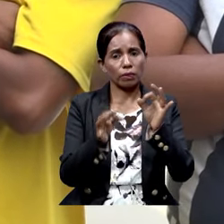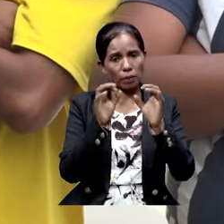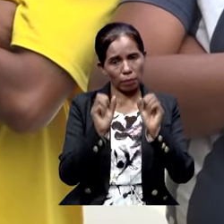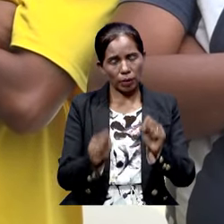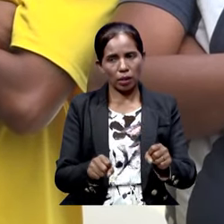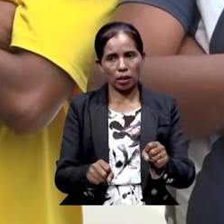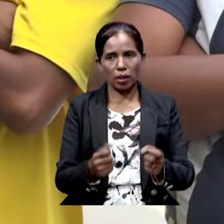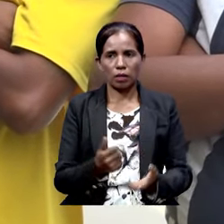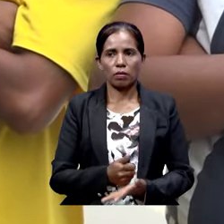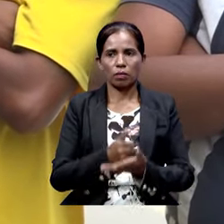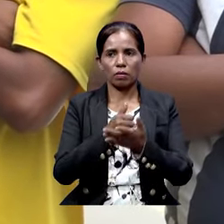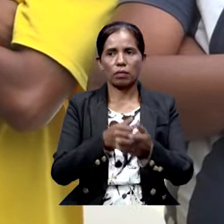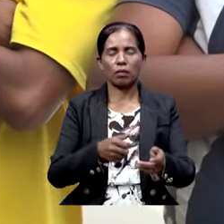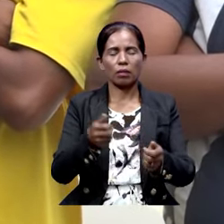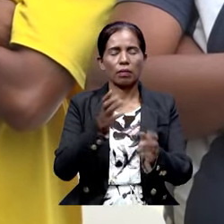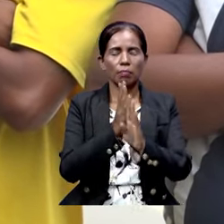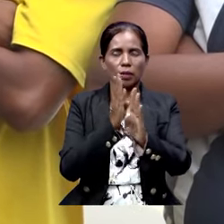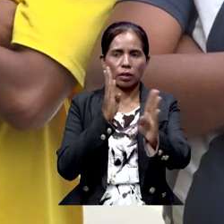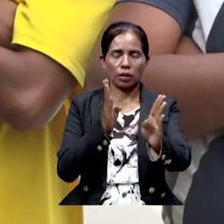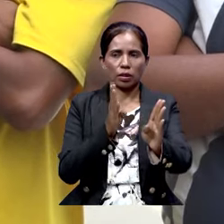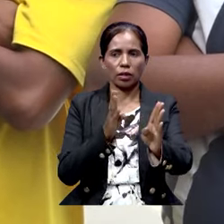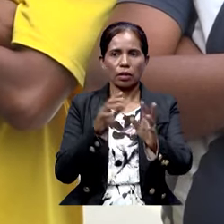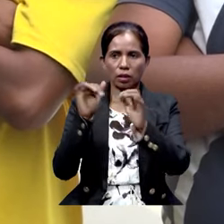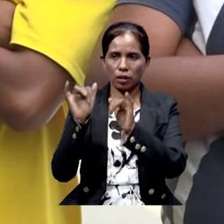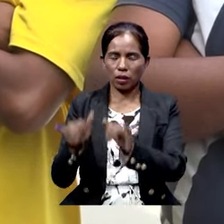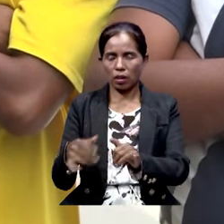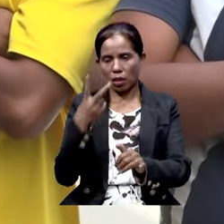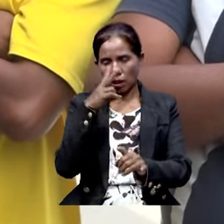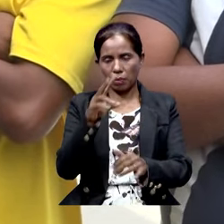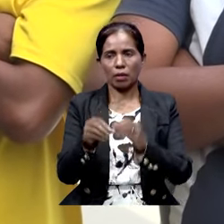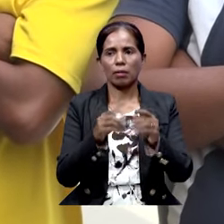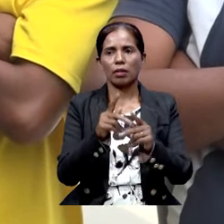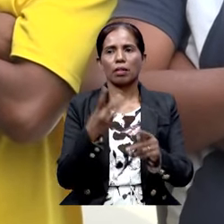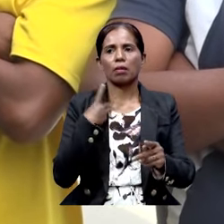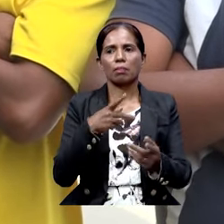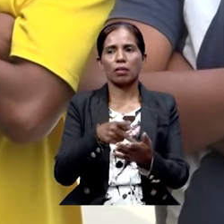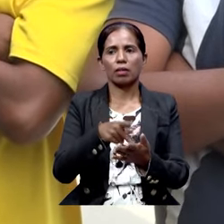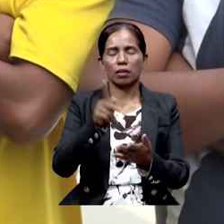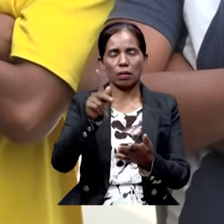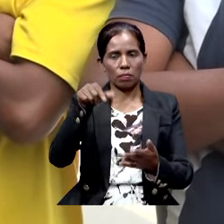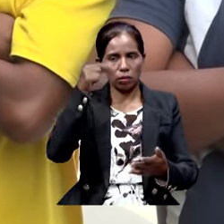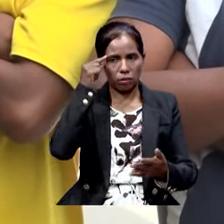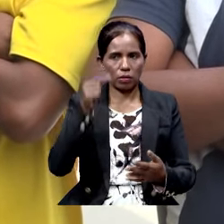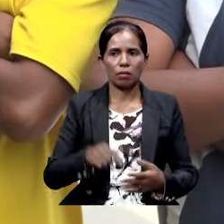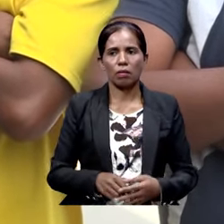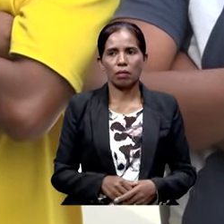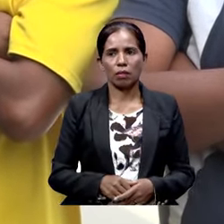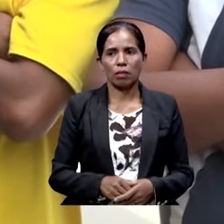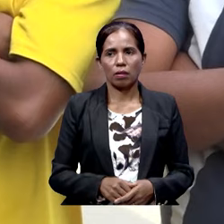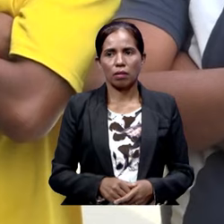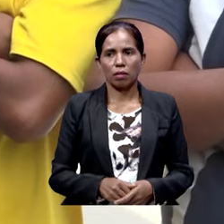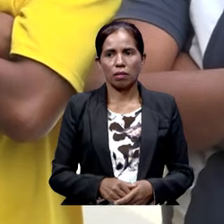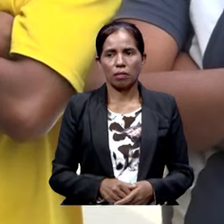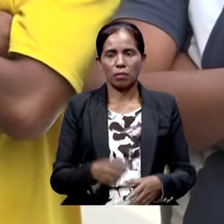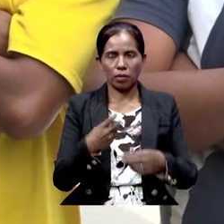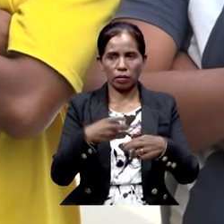tá o mata mas para penumpar bicho, né? Bem, mas a tua mãe tem que controlar mas ele. Também vamos ser o táxi para o governo. Ele nem vai me